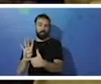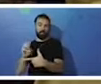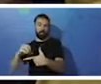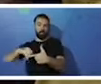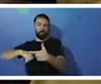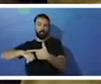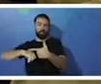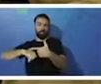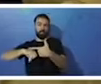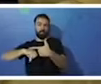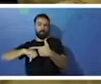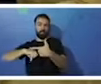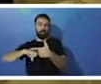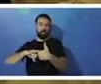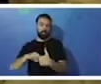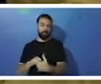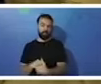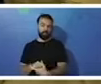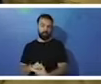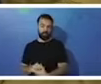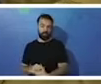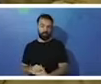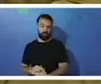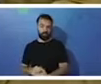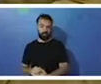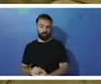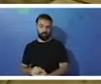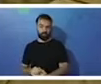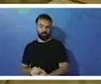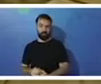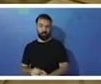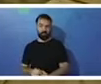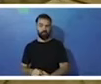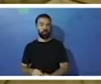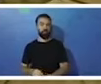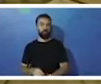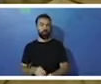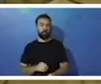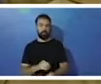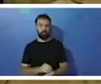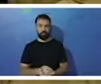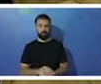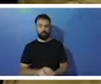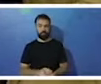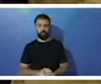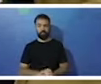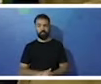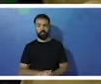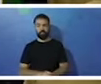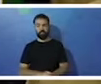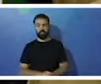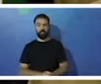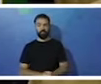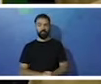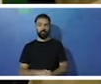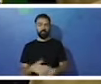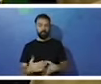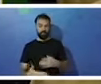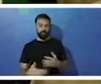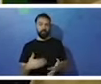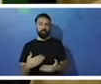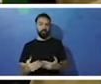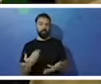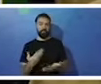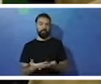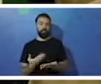Só que aqui, como não deu o valor exato, vai sobrar, né? Então, depois nós vamos estudar essa